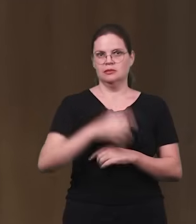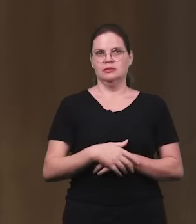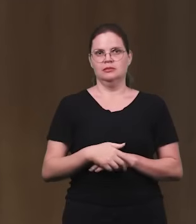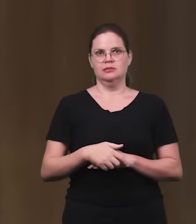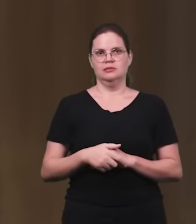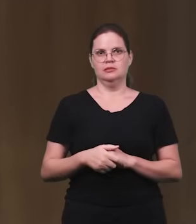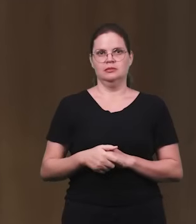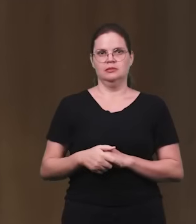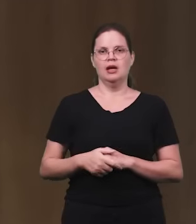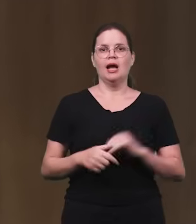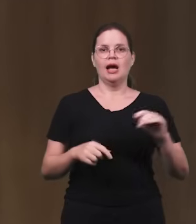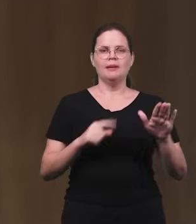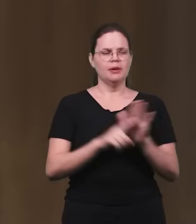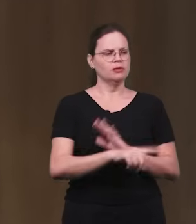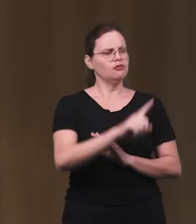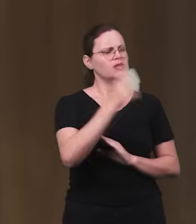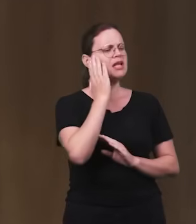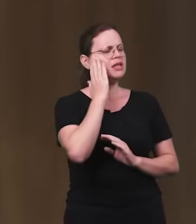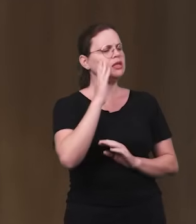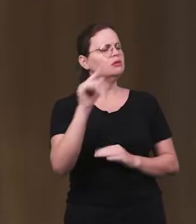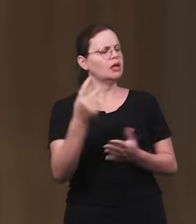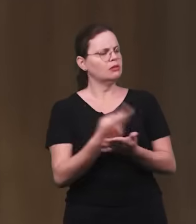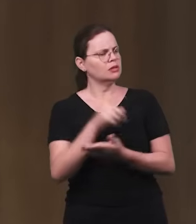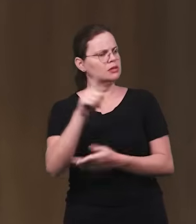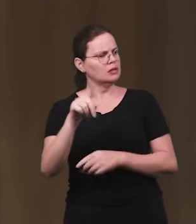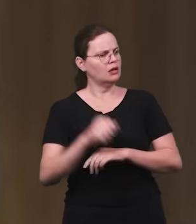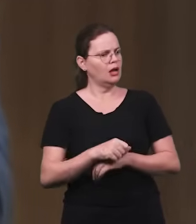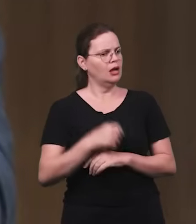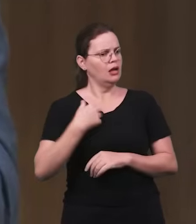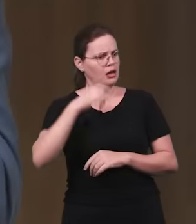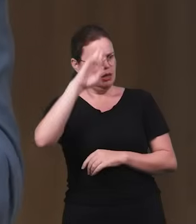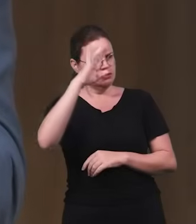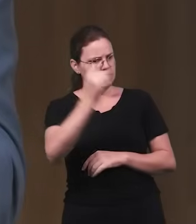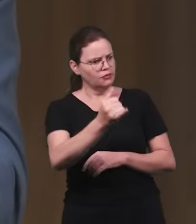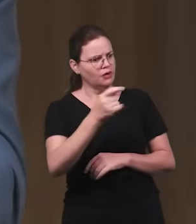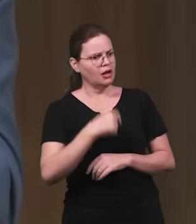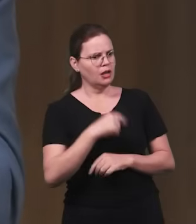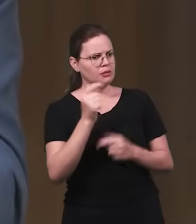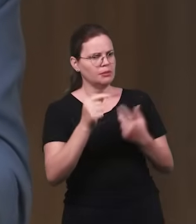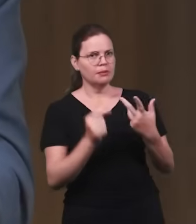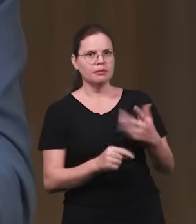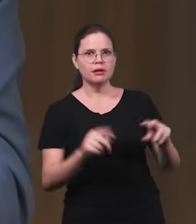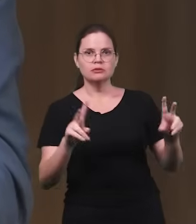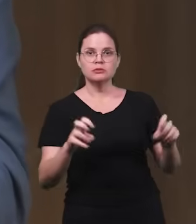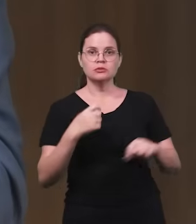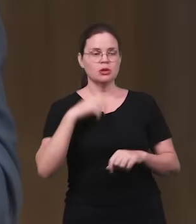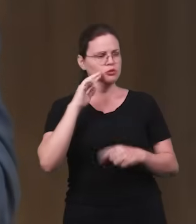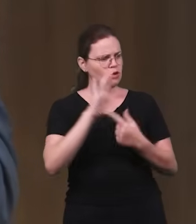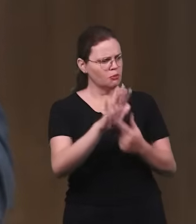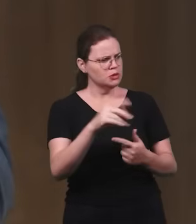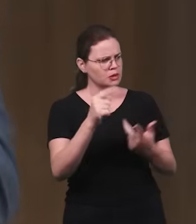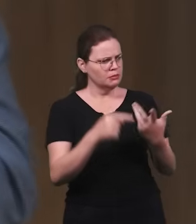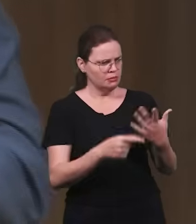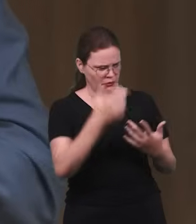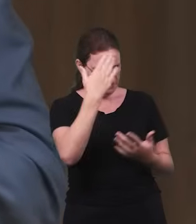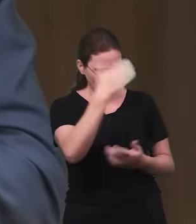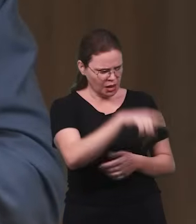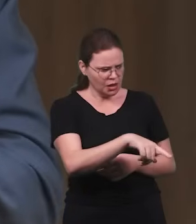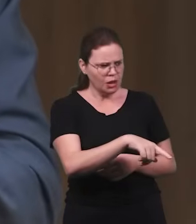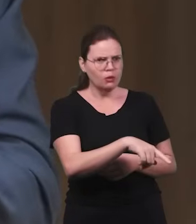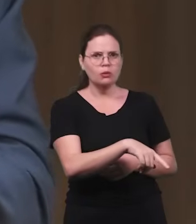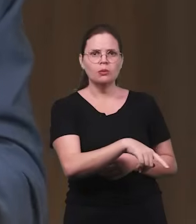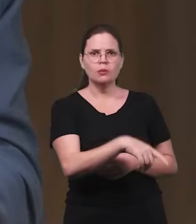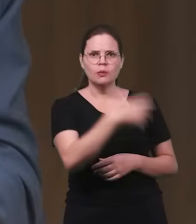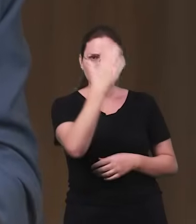você entendeu o que aconteceu ali? Isso foi isso, isso e isso. Aquilo ali é o Senhor, é por causa disso aqui, é o Senhor mostrando isso. Então, você